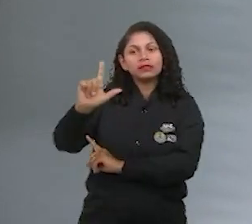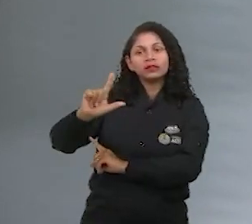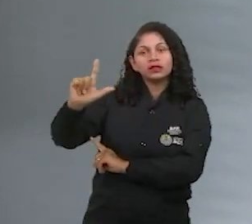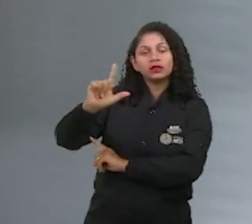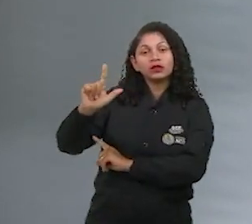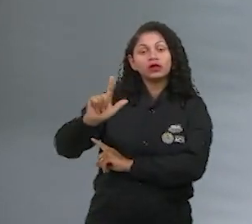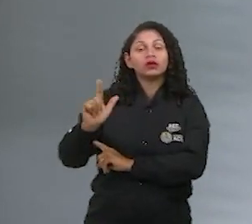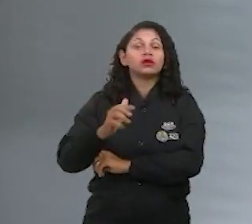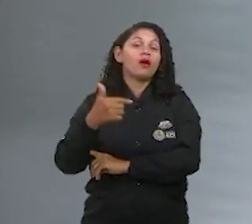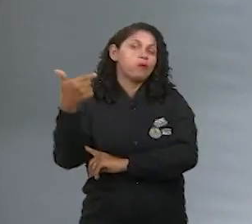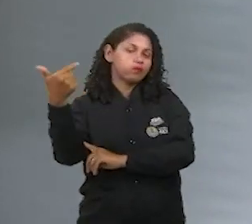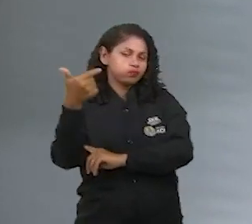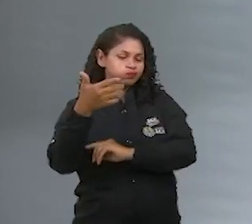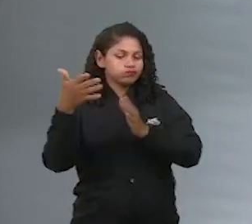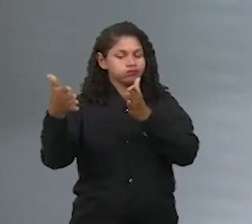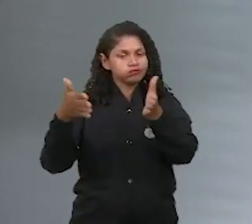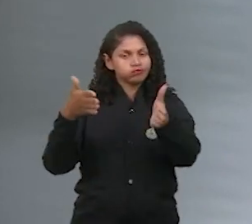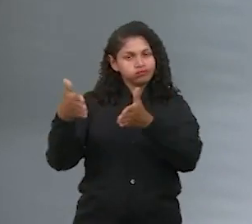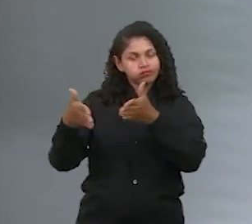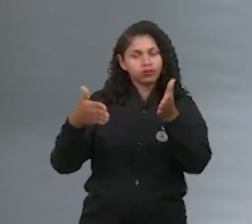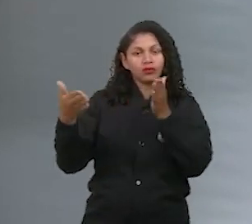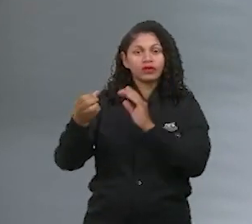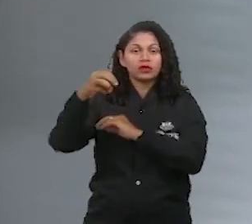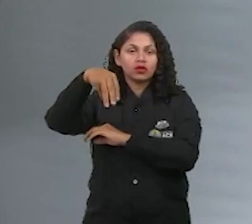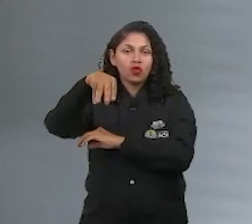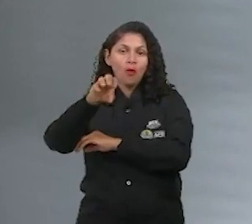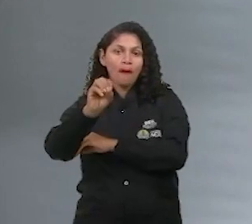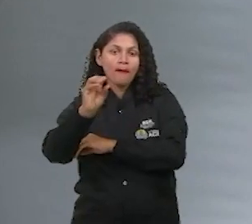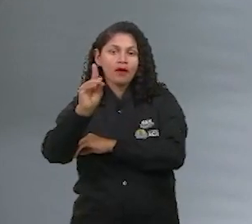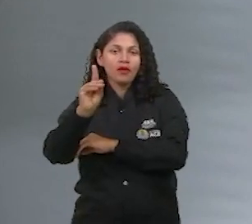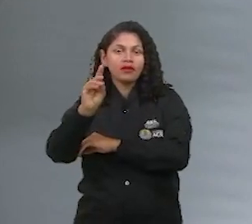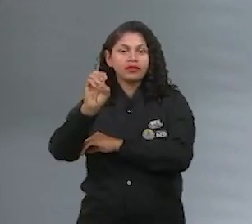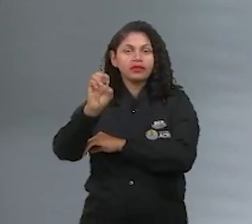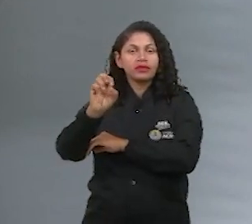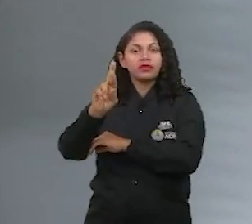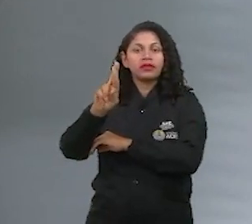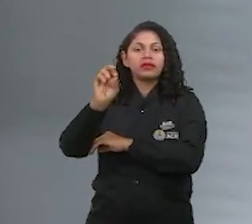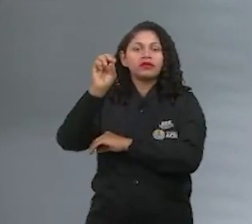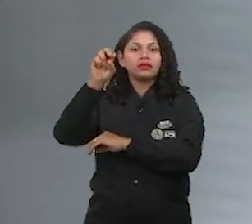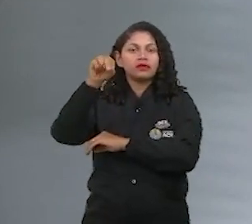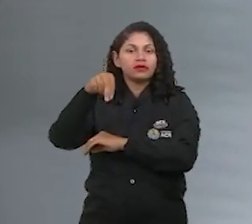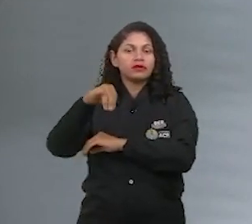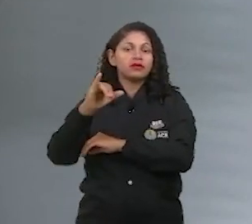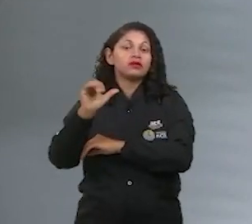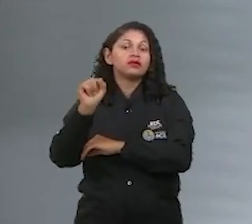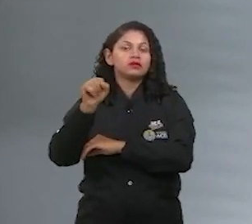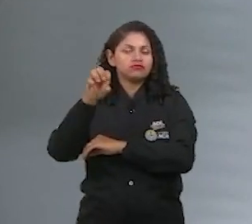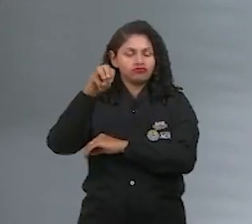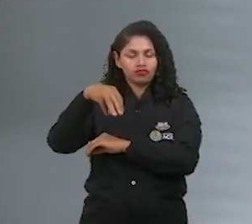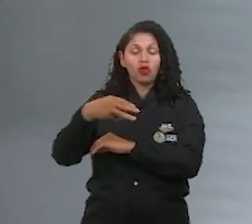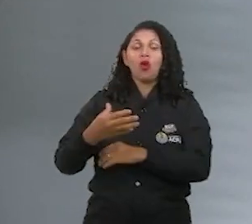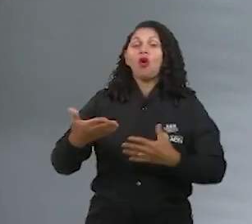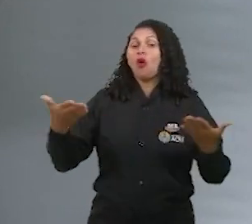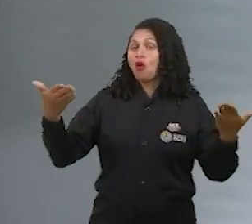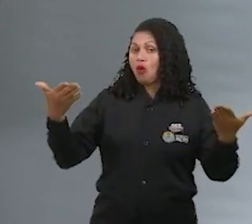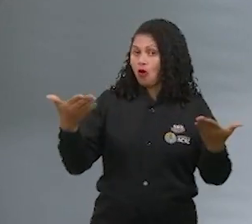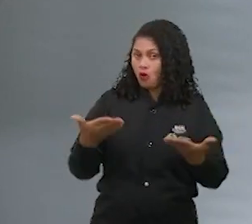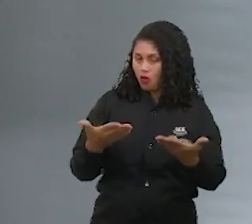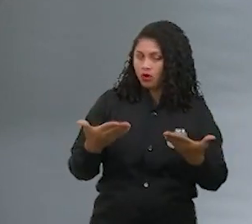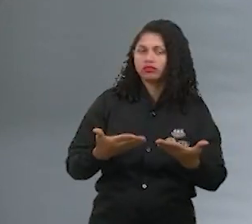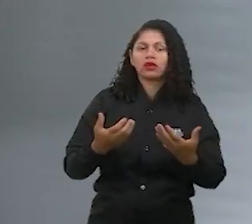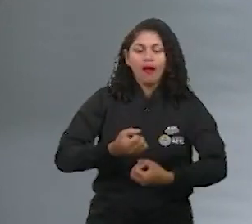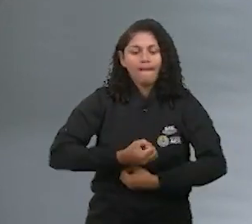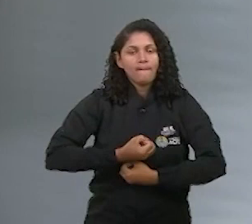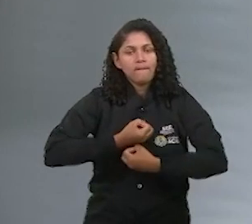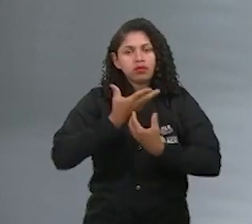inclusive eu amo assim de paixão mesmo, e principalmente pelo fato de ser a poesia. Hoje nós vamos trabalhar a questão da